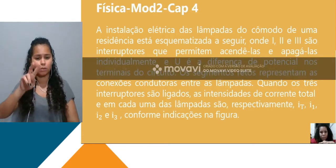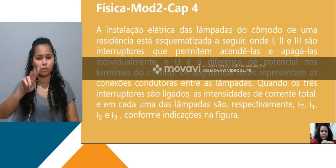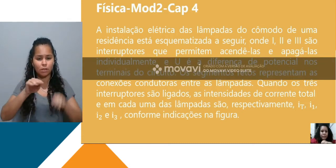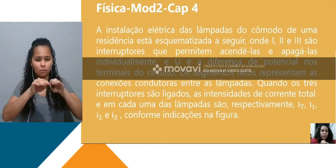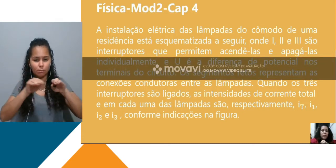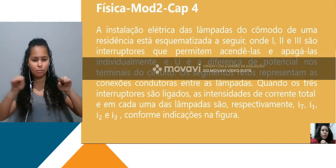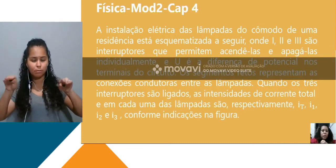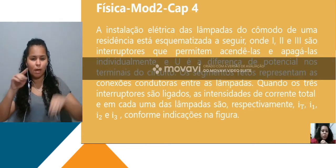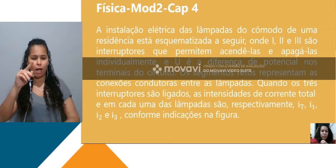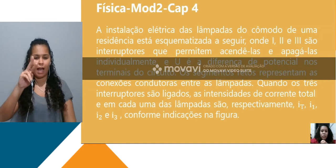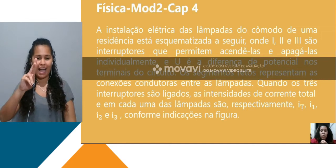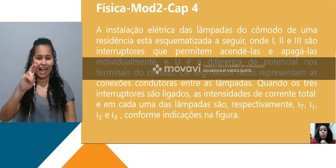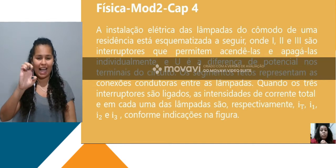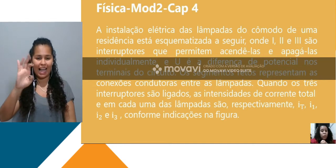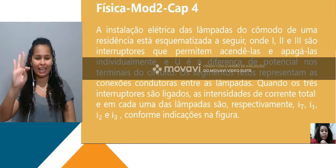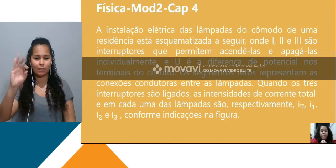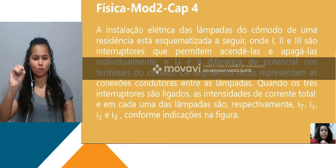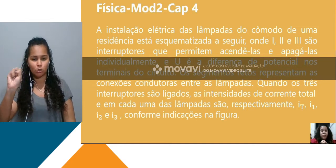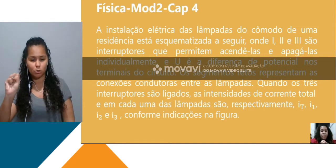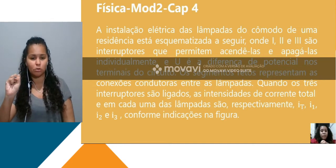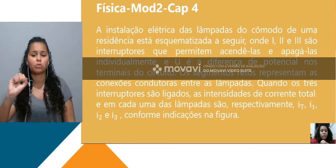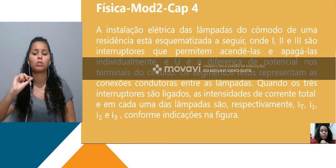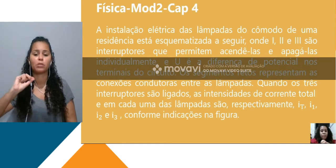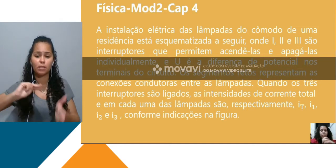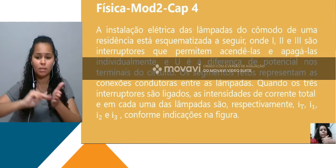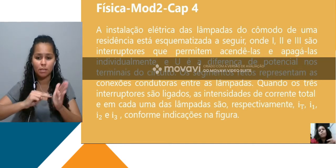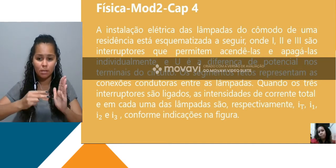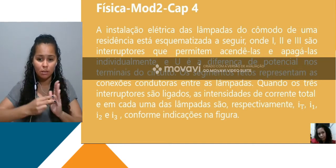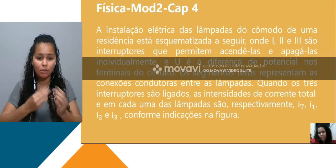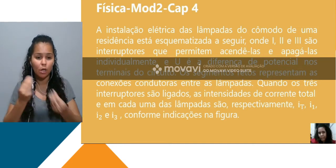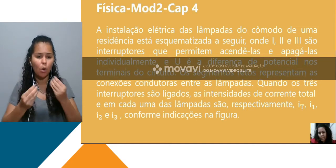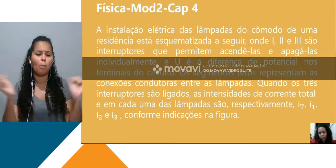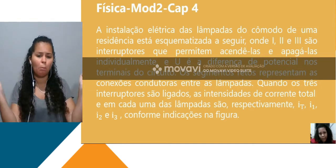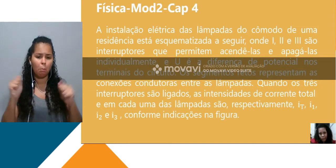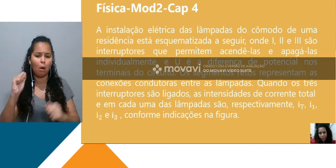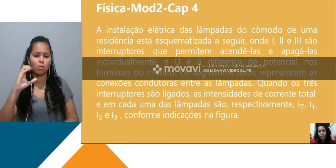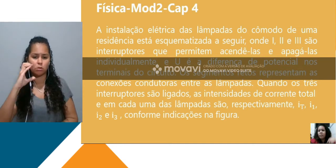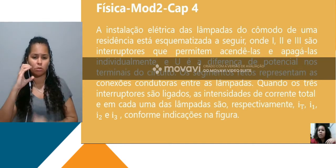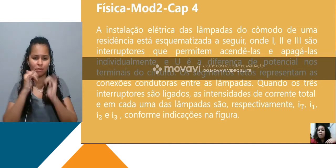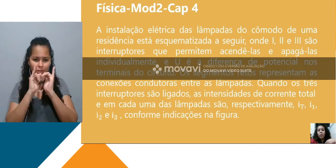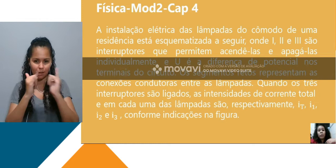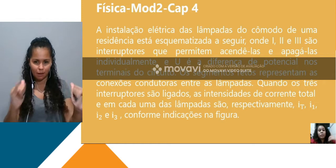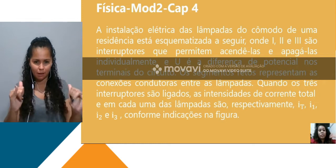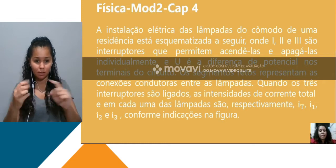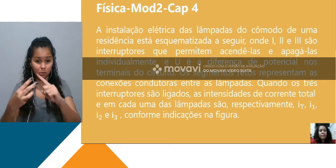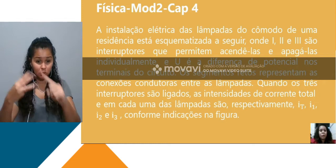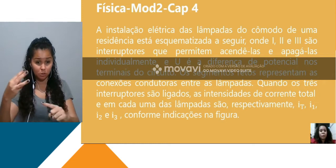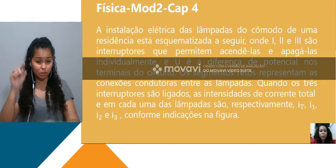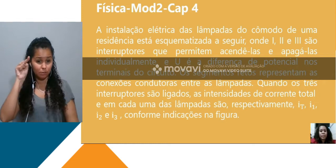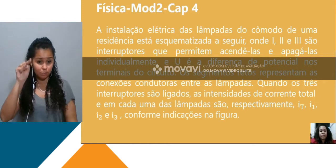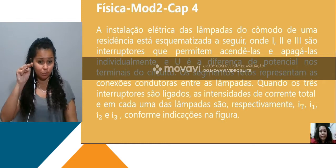retos representam as conexões condutoras entre as lâmpadas. Deixa passar a corrente. Quando os